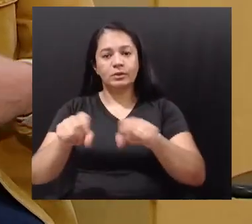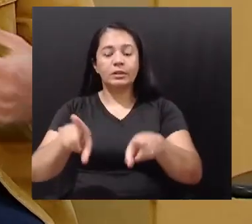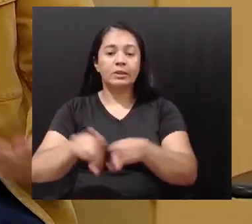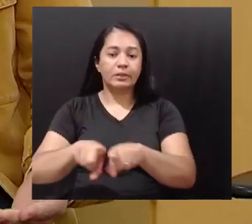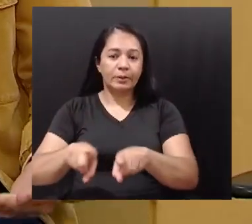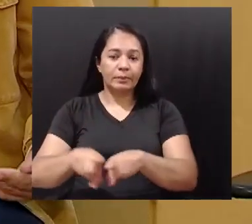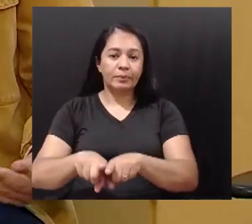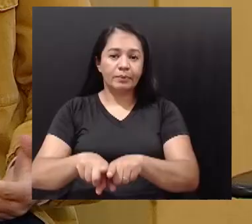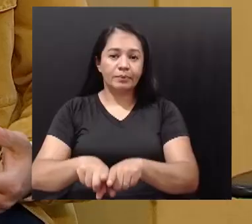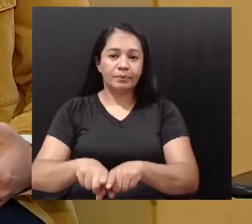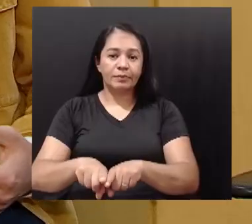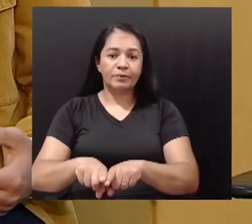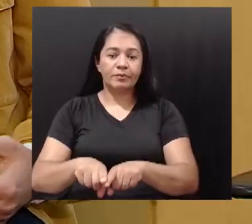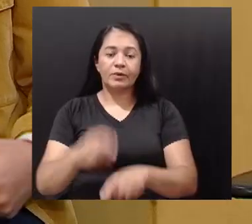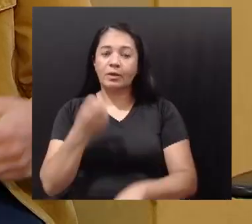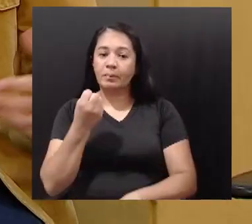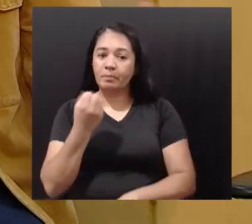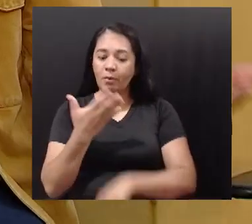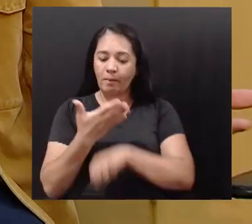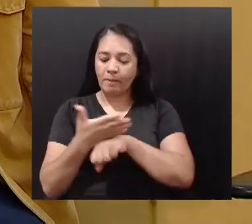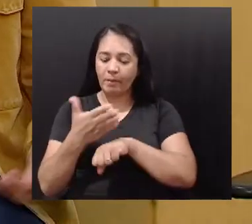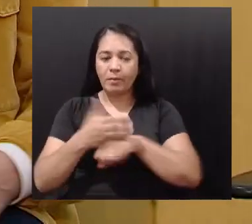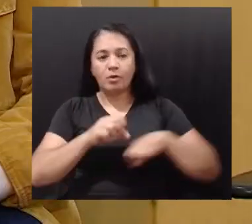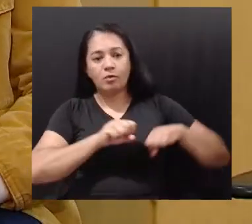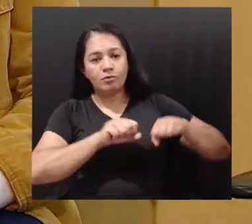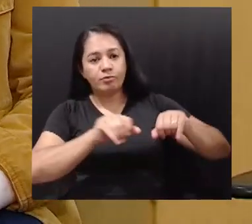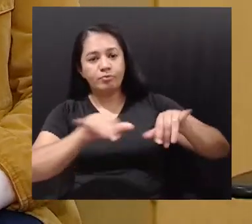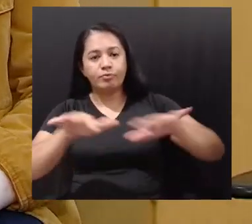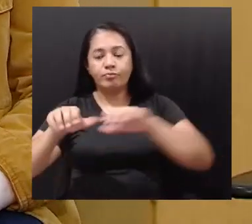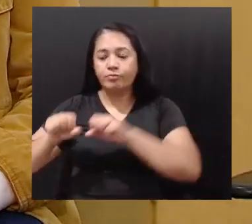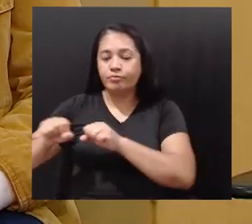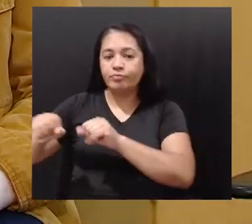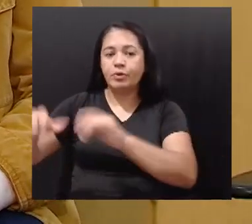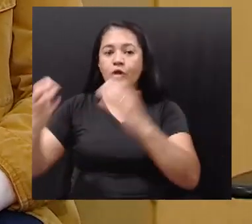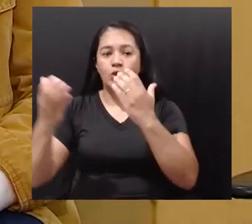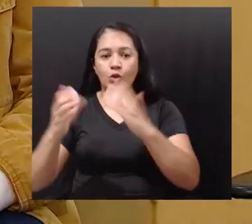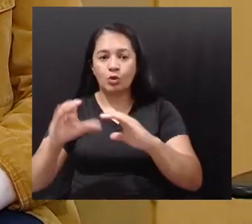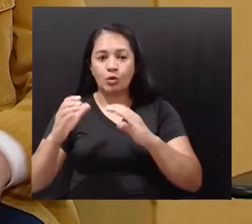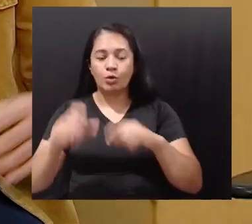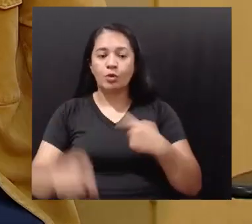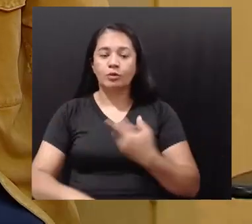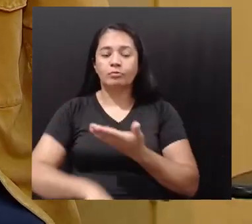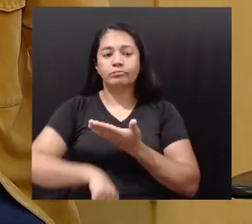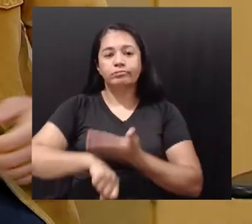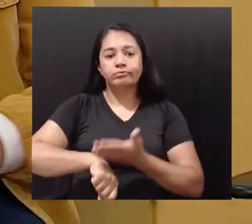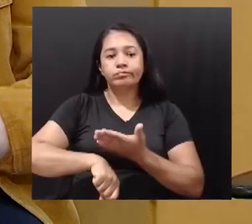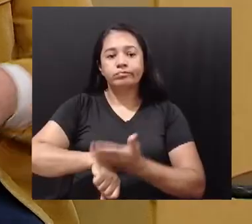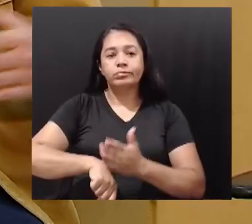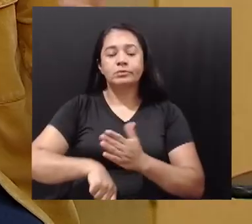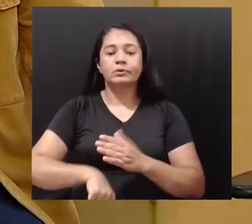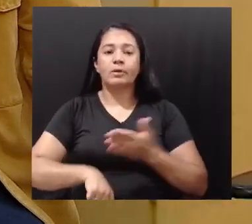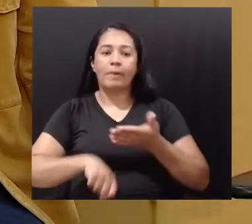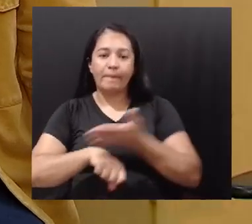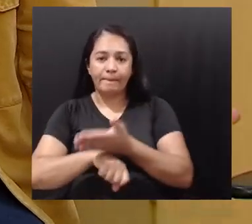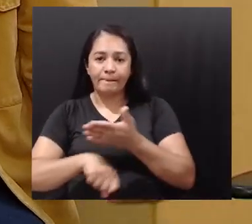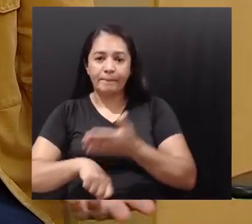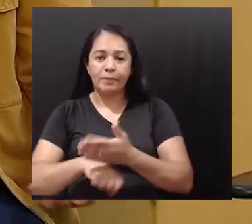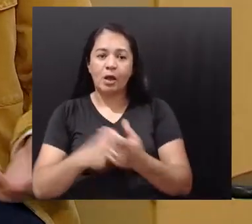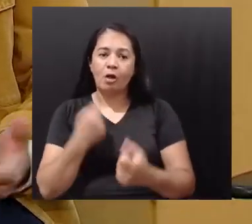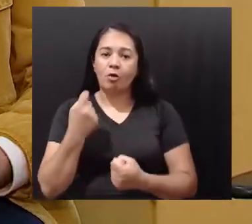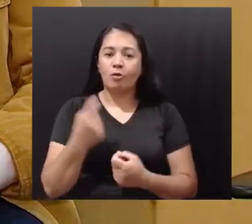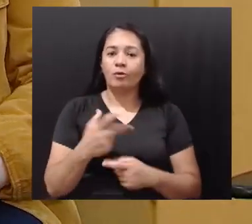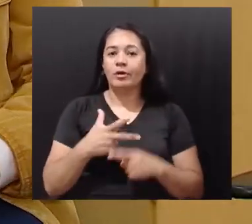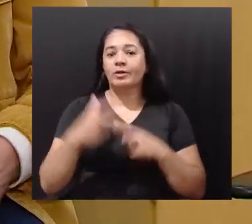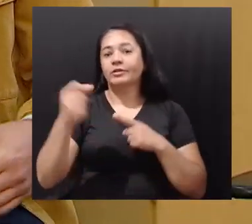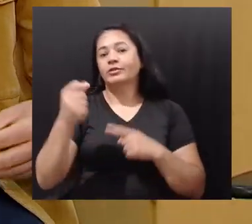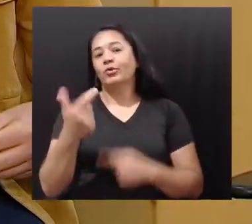de boas práticas nesses fóruns, nesses concursos que a gente participa. Tem alguns que a gente ganha, que a Câmara tem outros que a Câmara